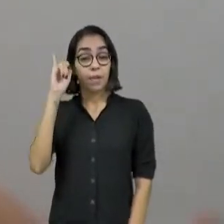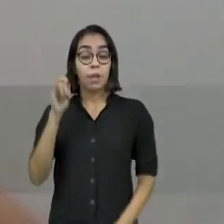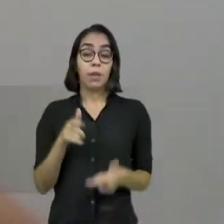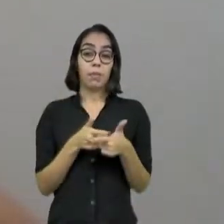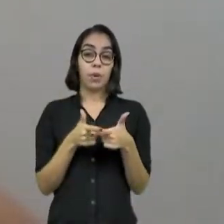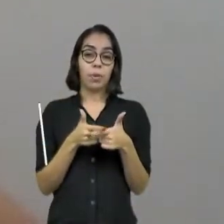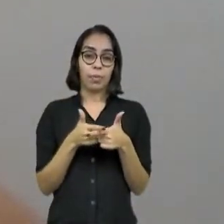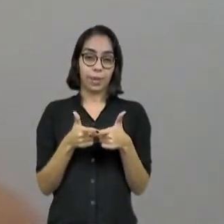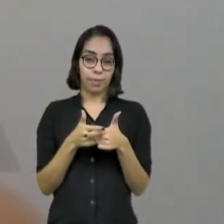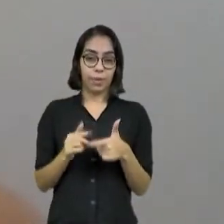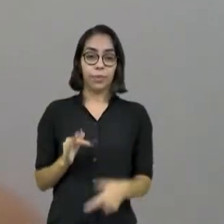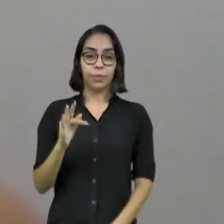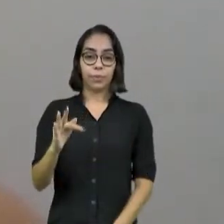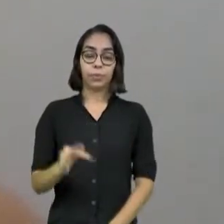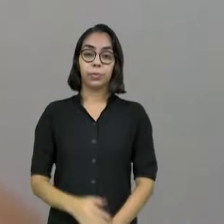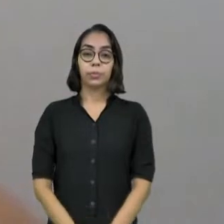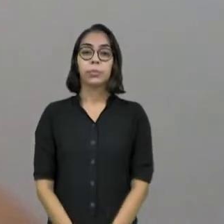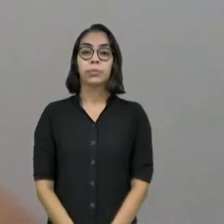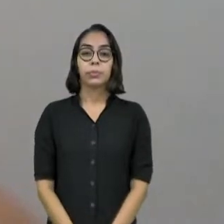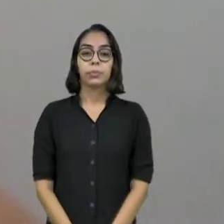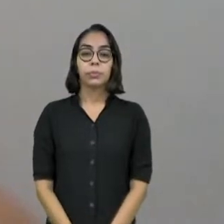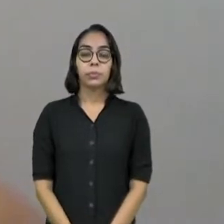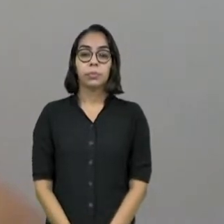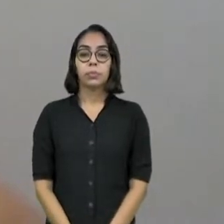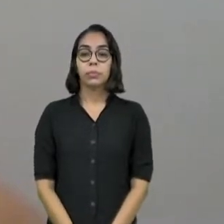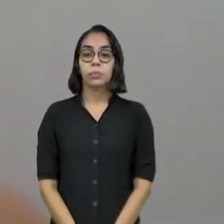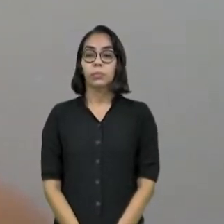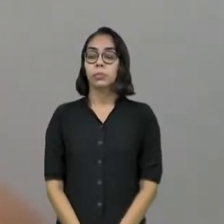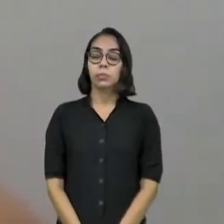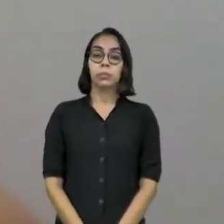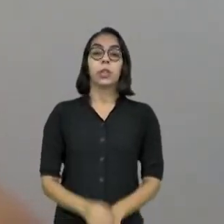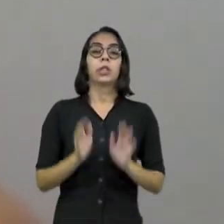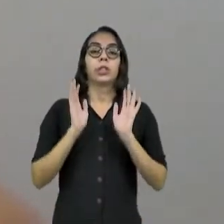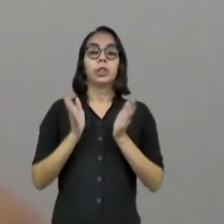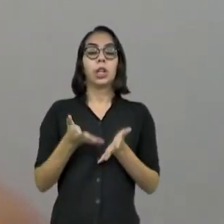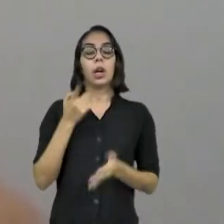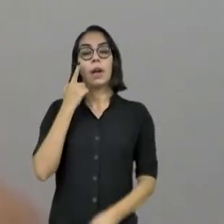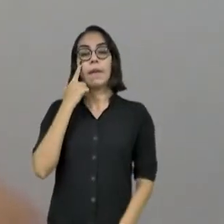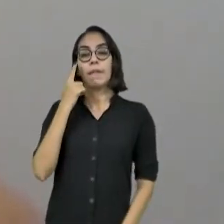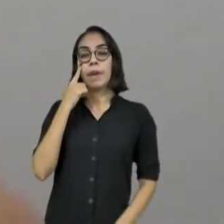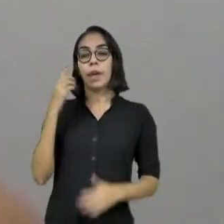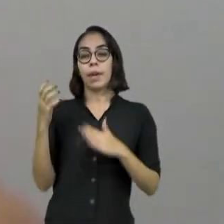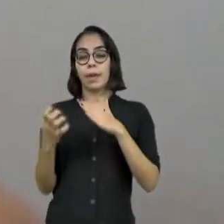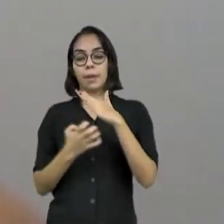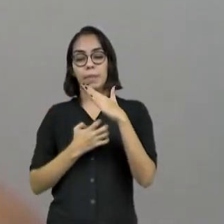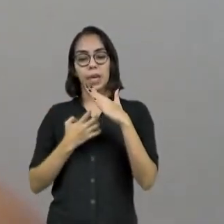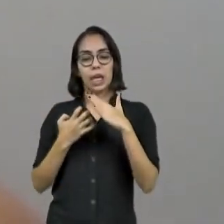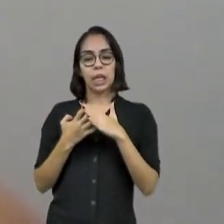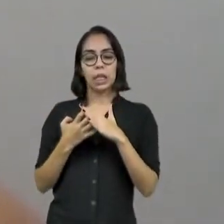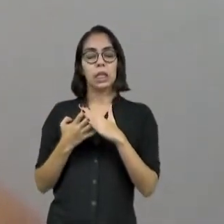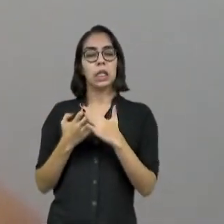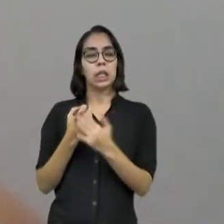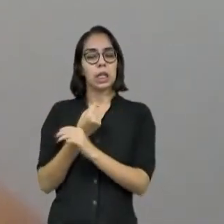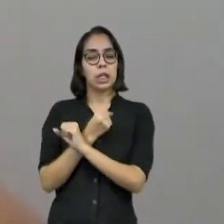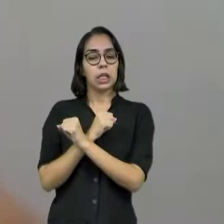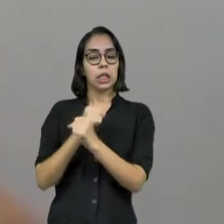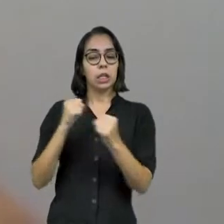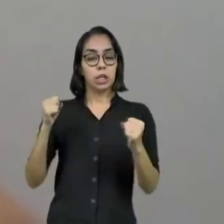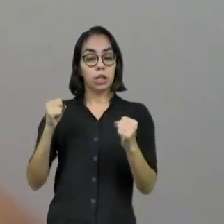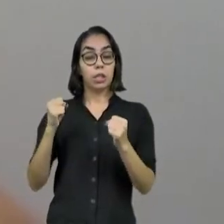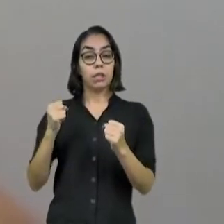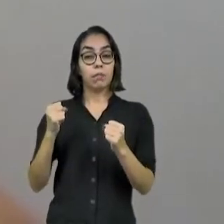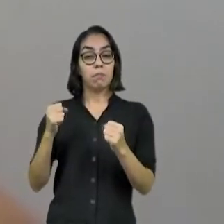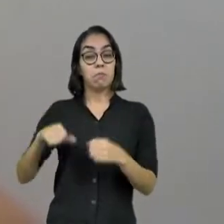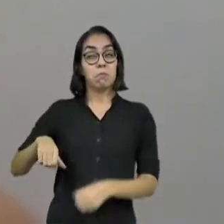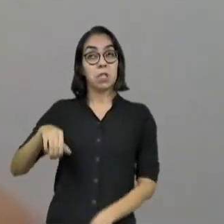gente vê fluxos de grandes empresários que estão à frente do capital nacional e